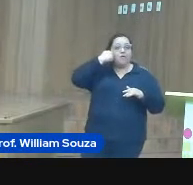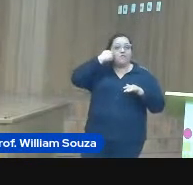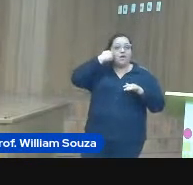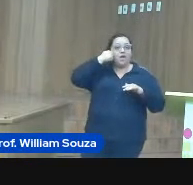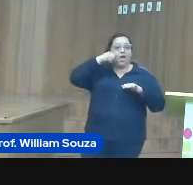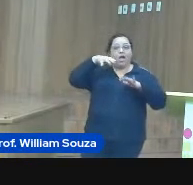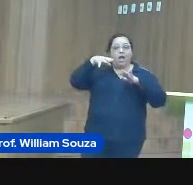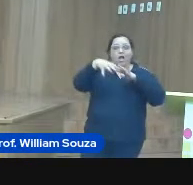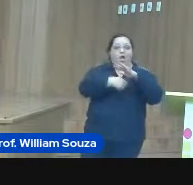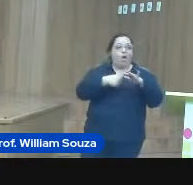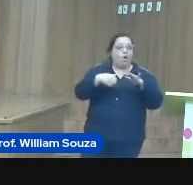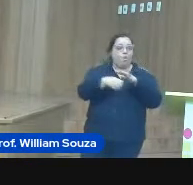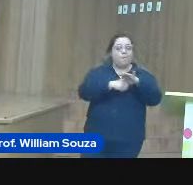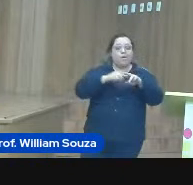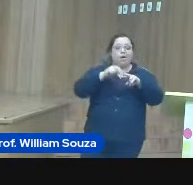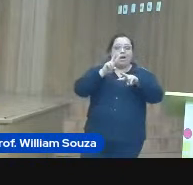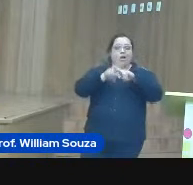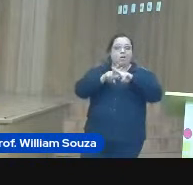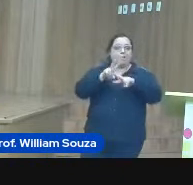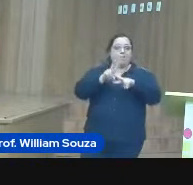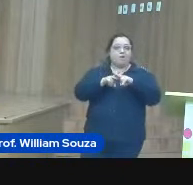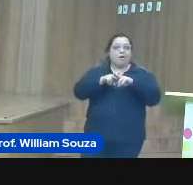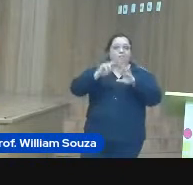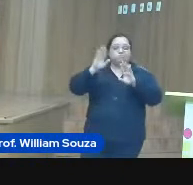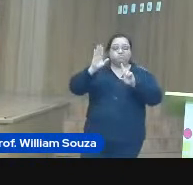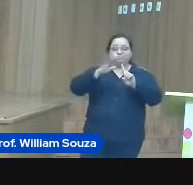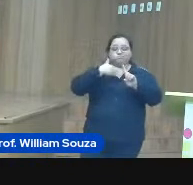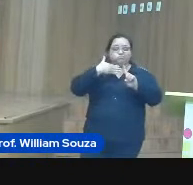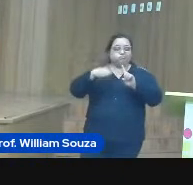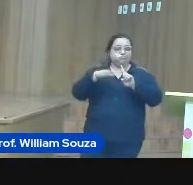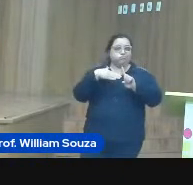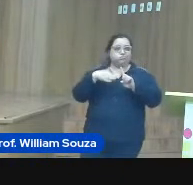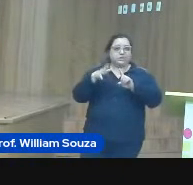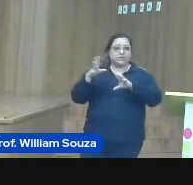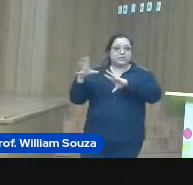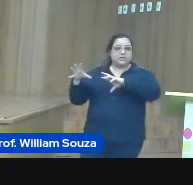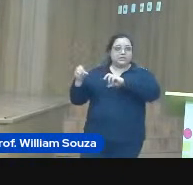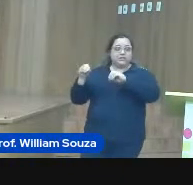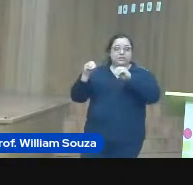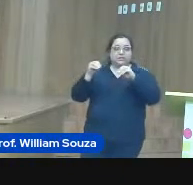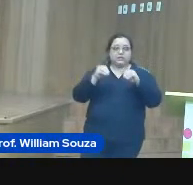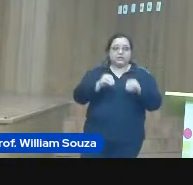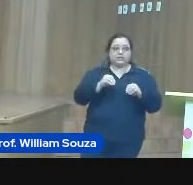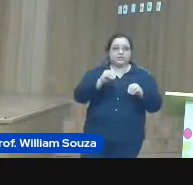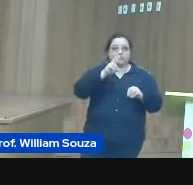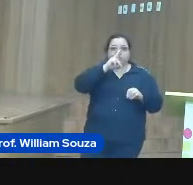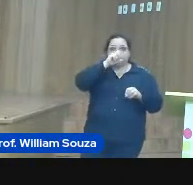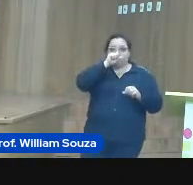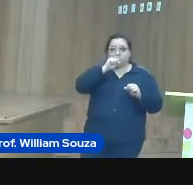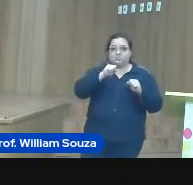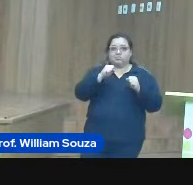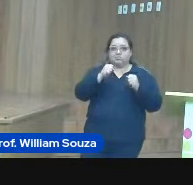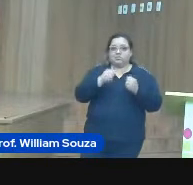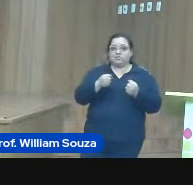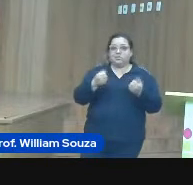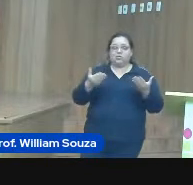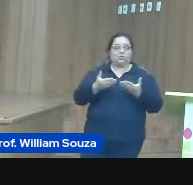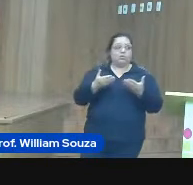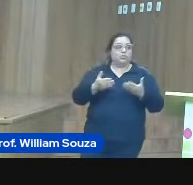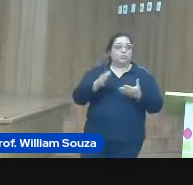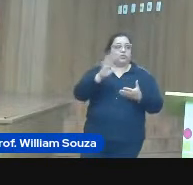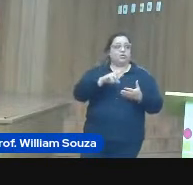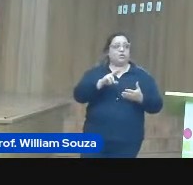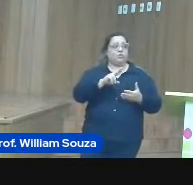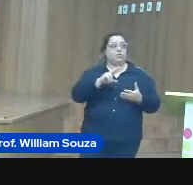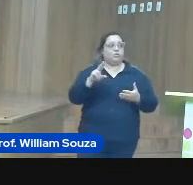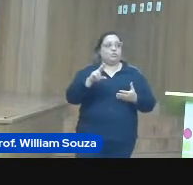presos, violentados e trazidos à força para o continente que a gente chama hoje de América do Sul, para a